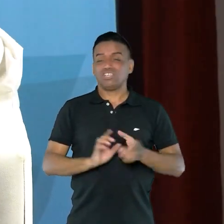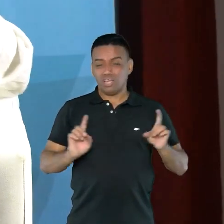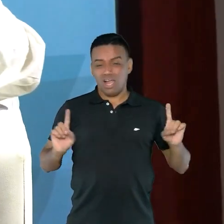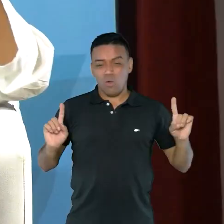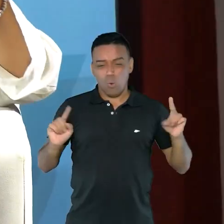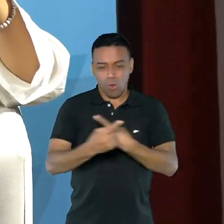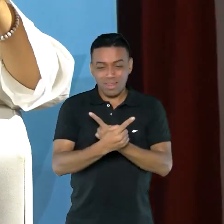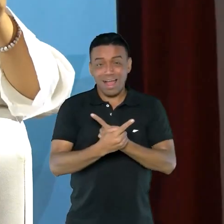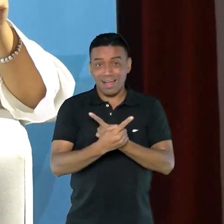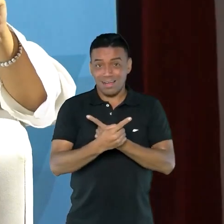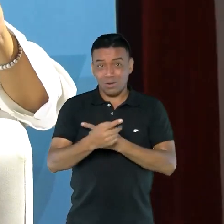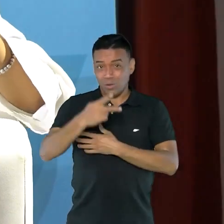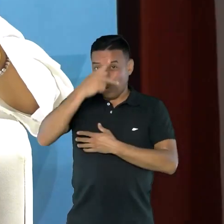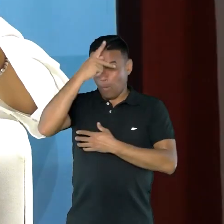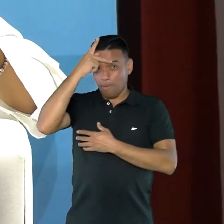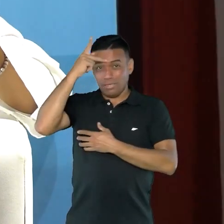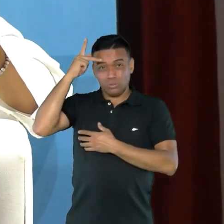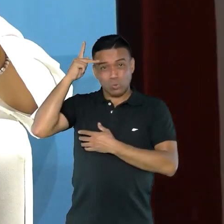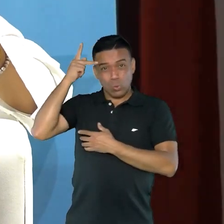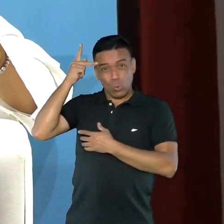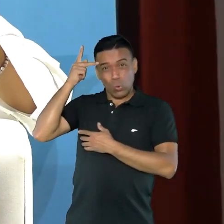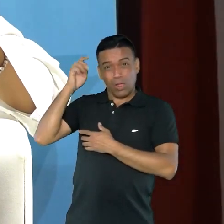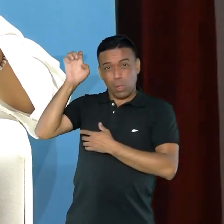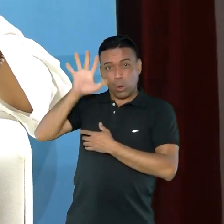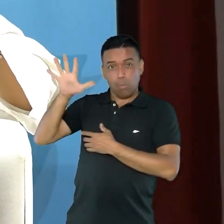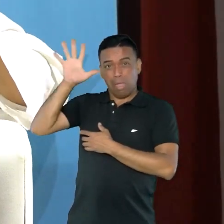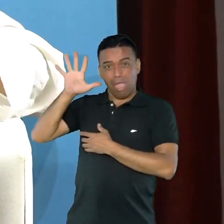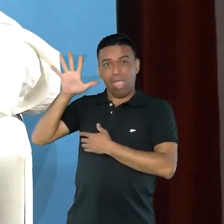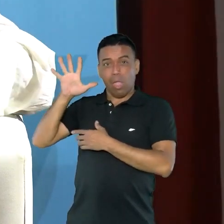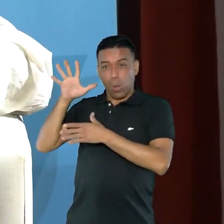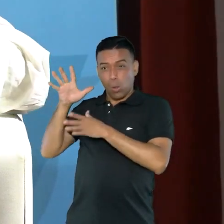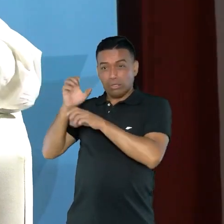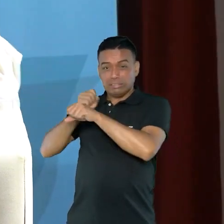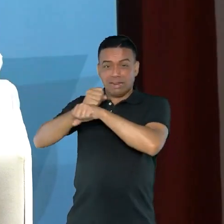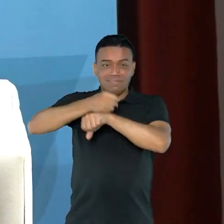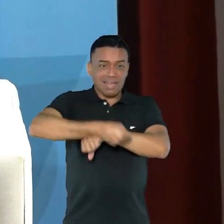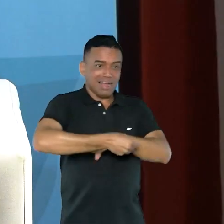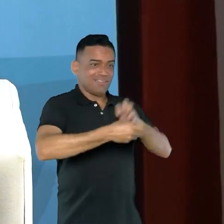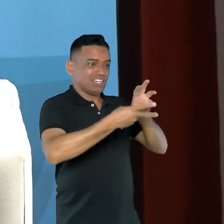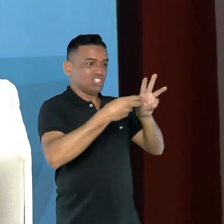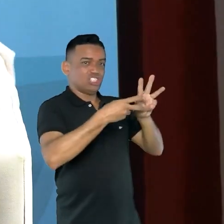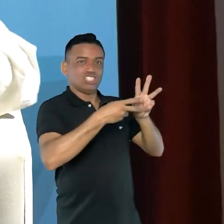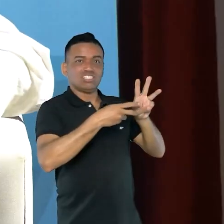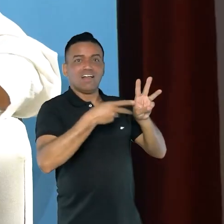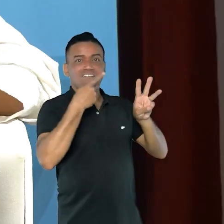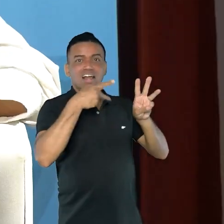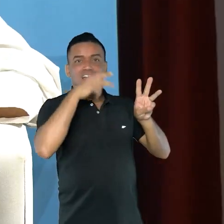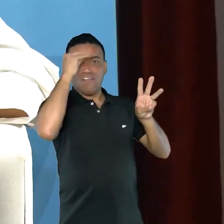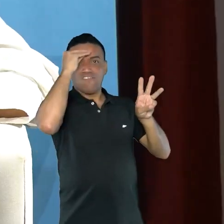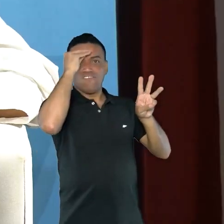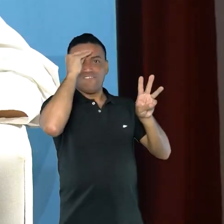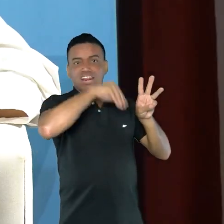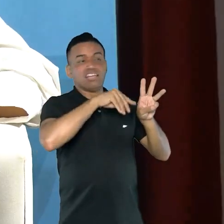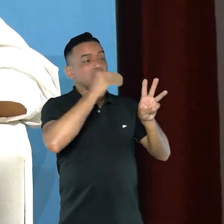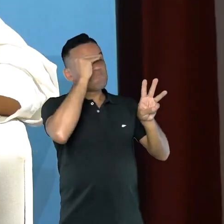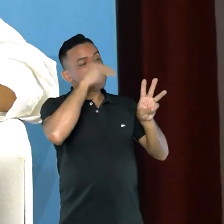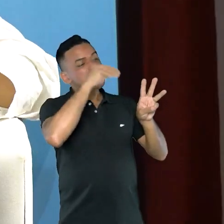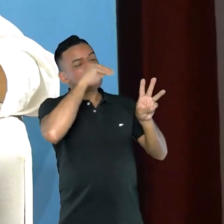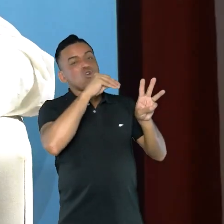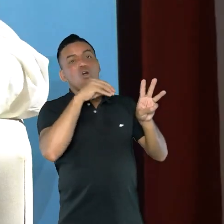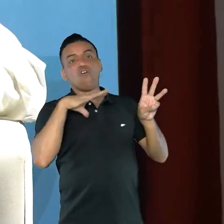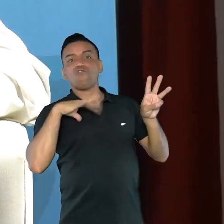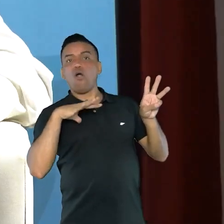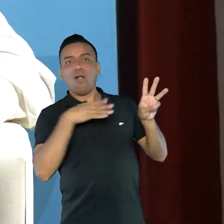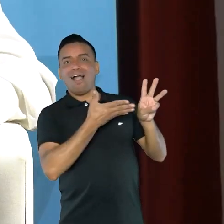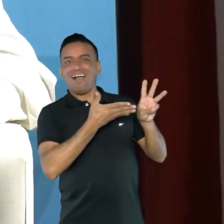de quem escravizava nossos povos, chamar quem foi escravizado de folgado, né?